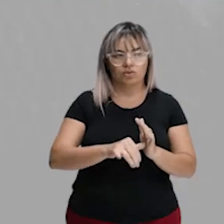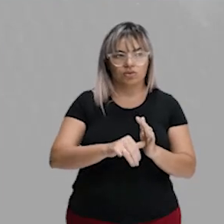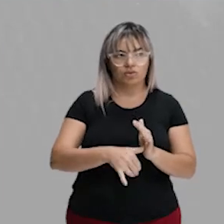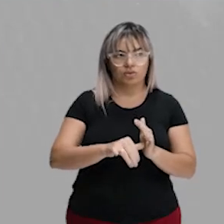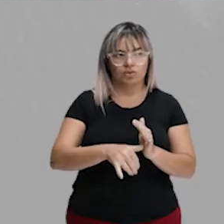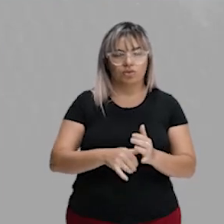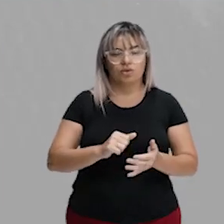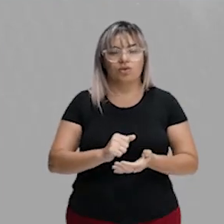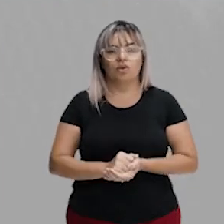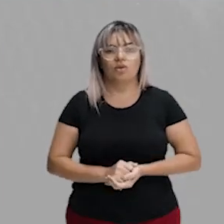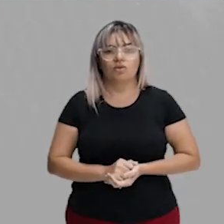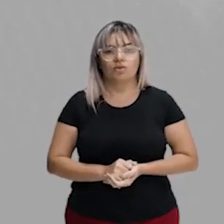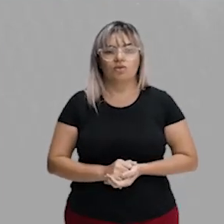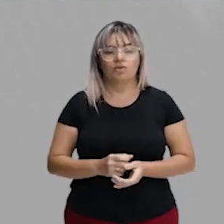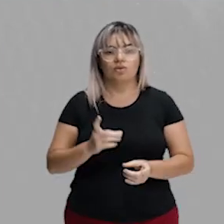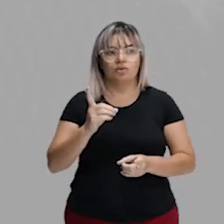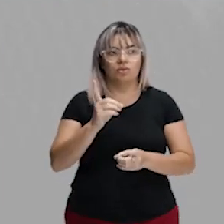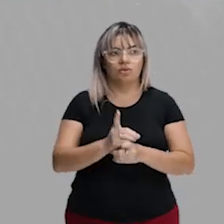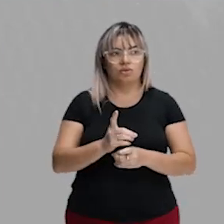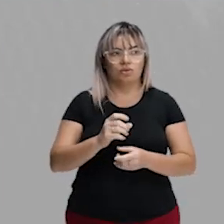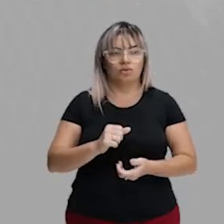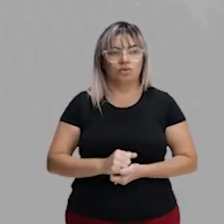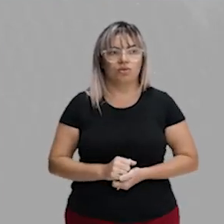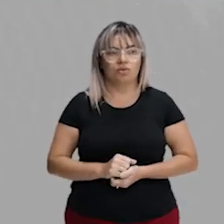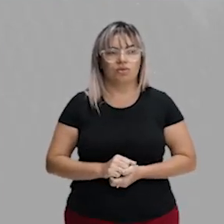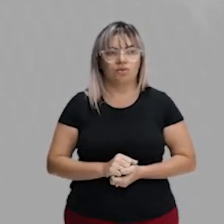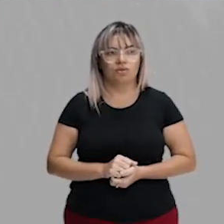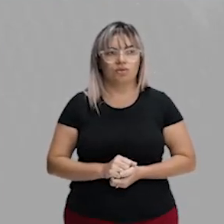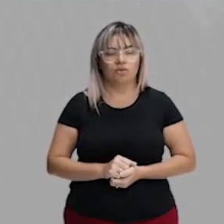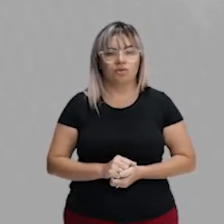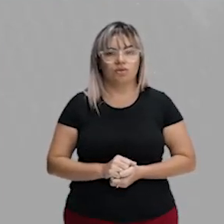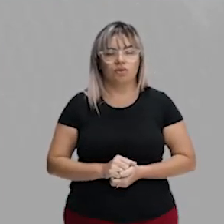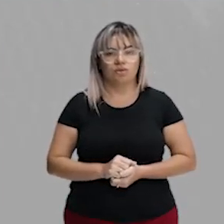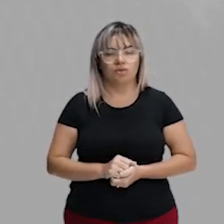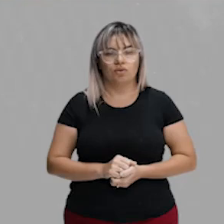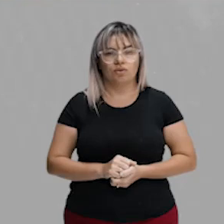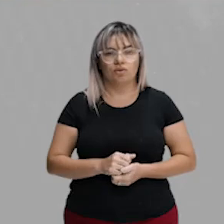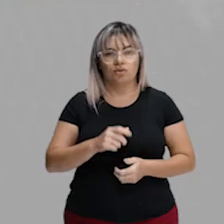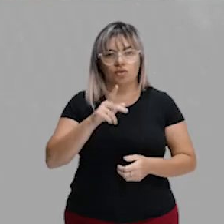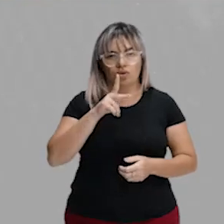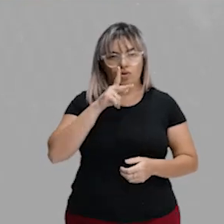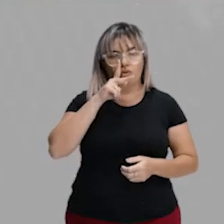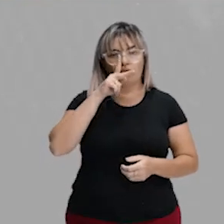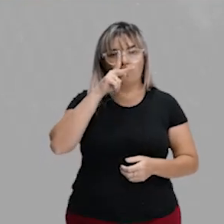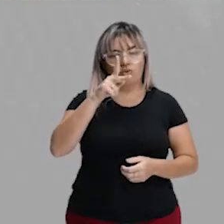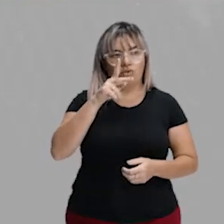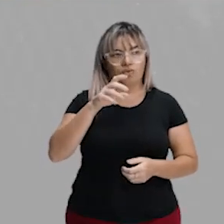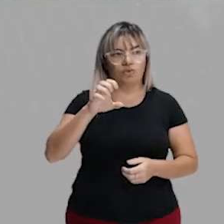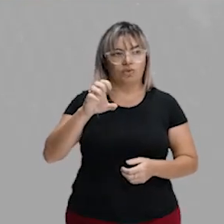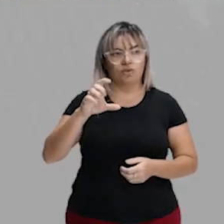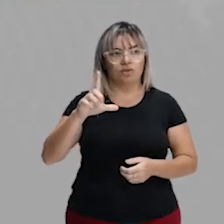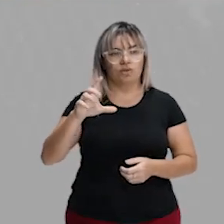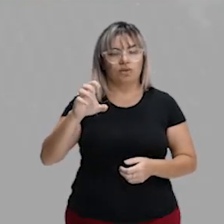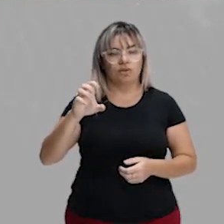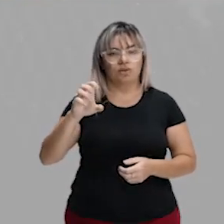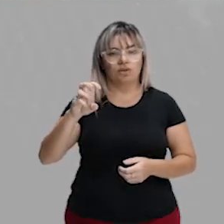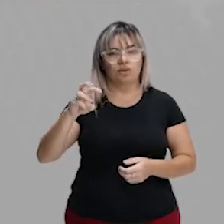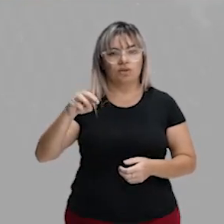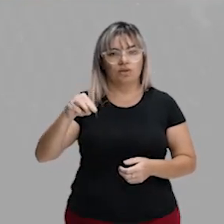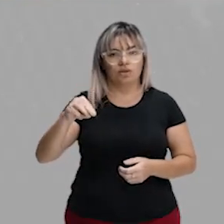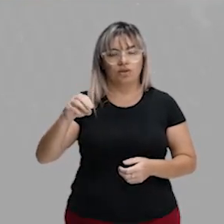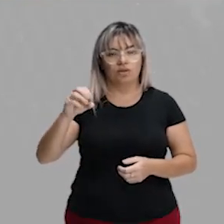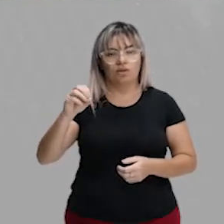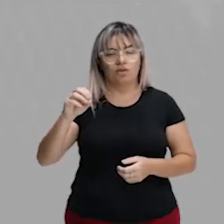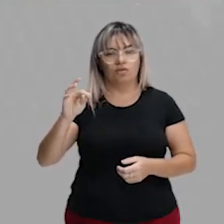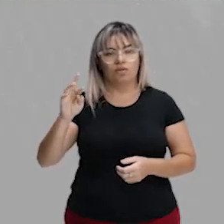de força eletromotriz, representado pela letra epsilon, certo? O epsilon é